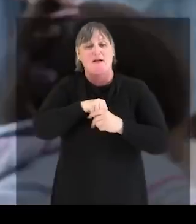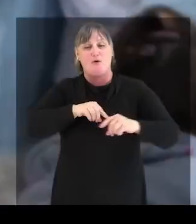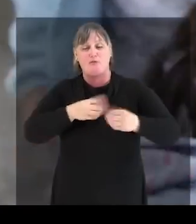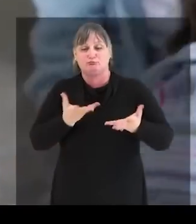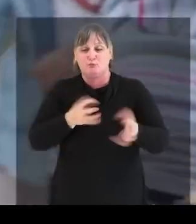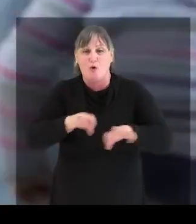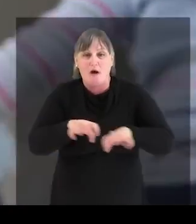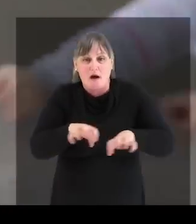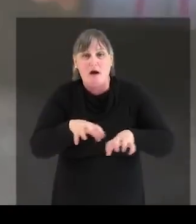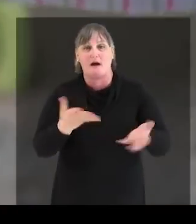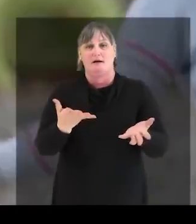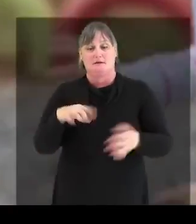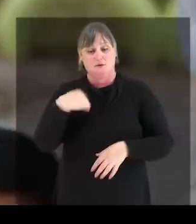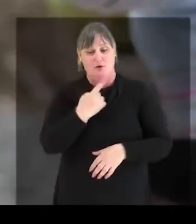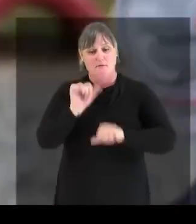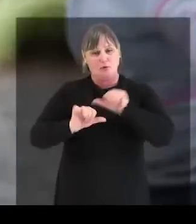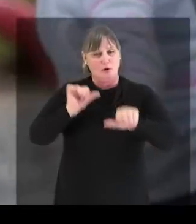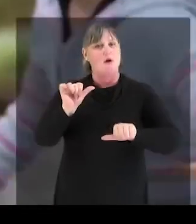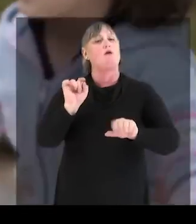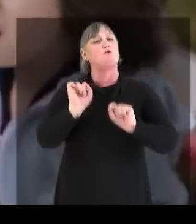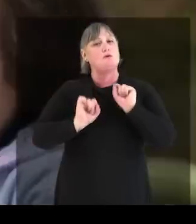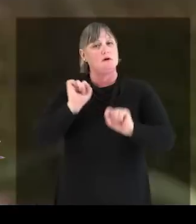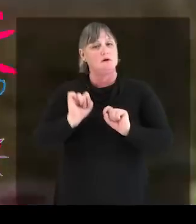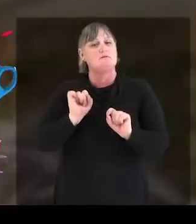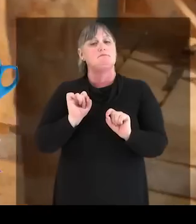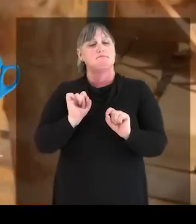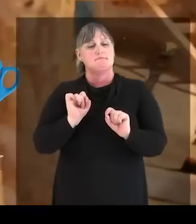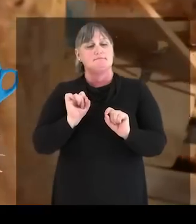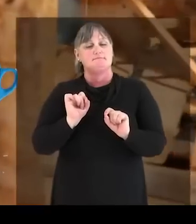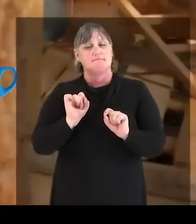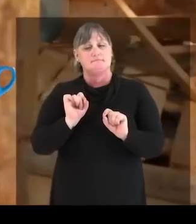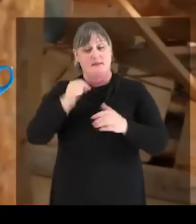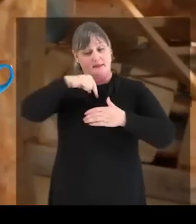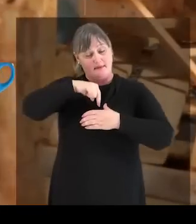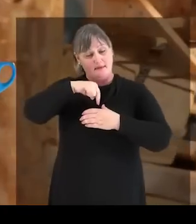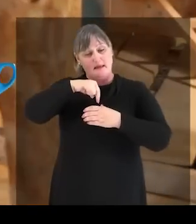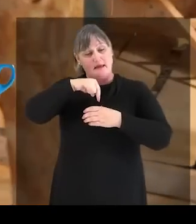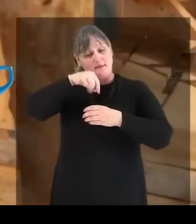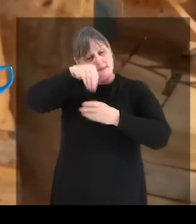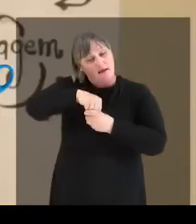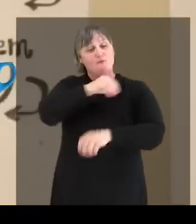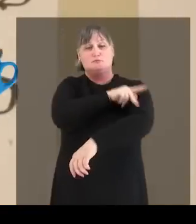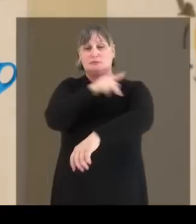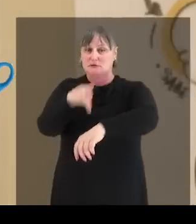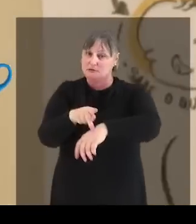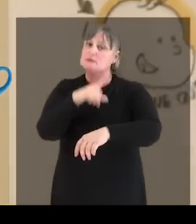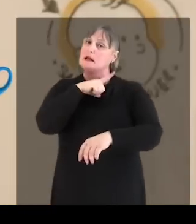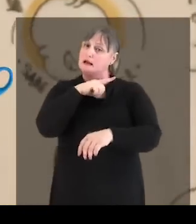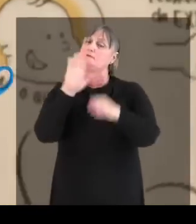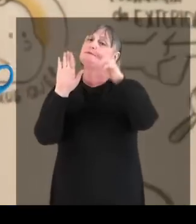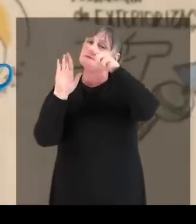coordenação motora. É claro que essas transformações que você vê aqui, ela está dentro do pedagógico. Nós não fugimos